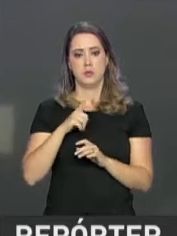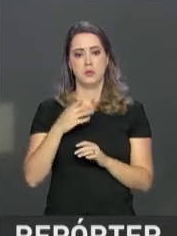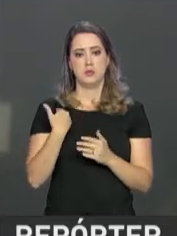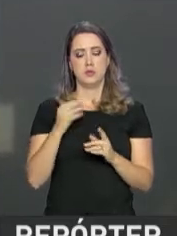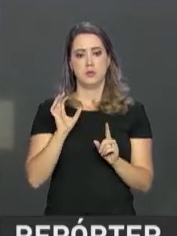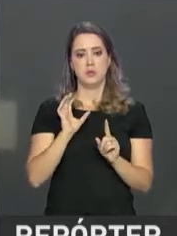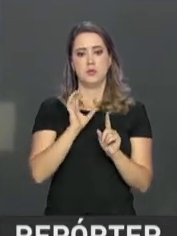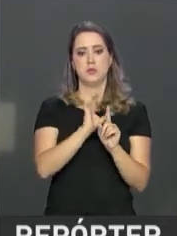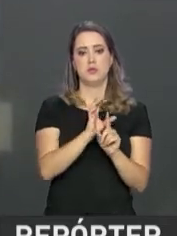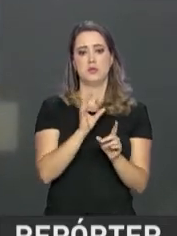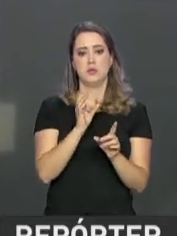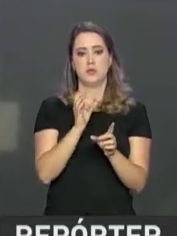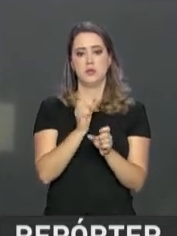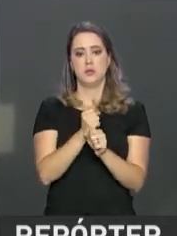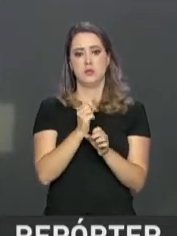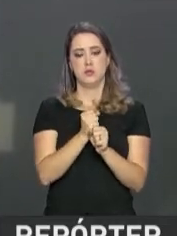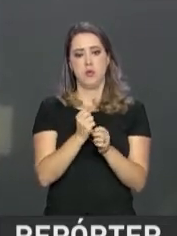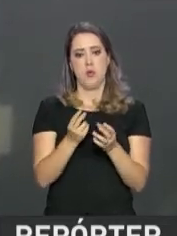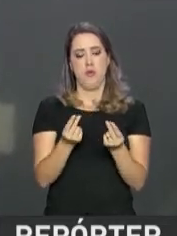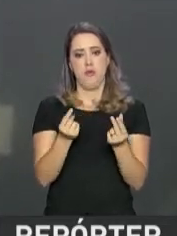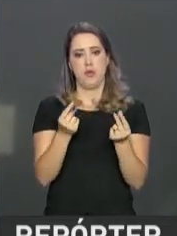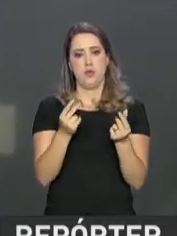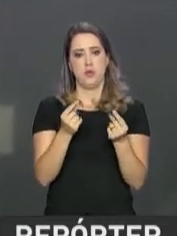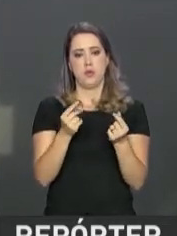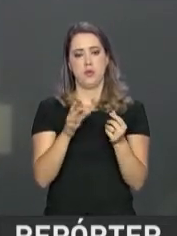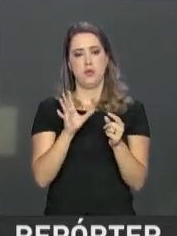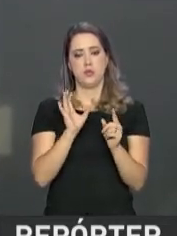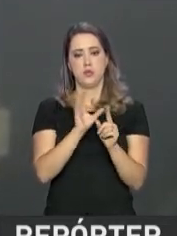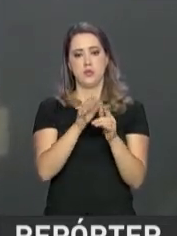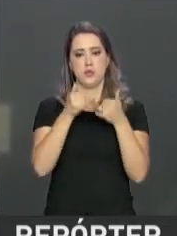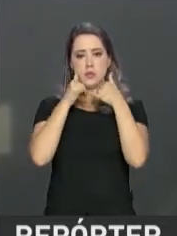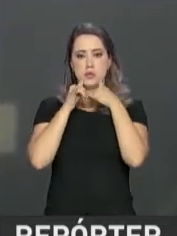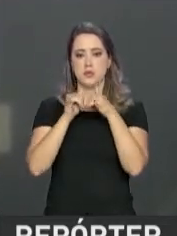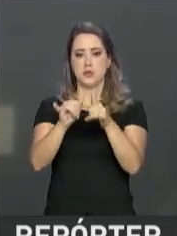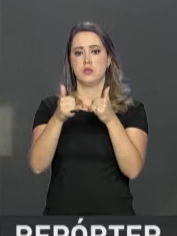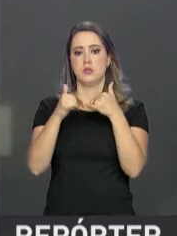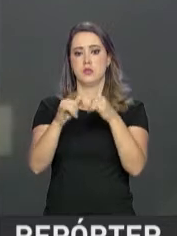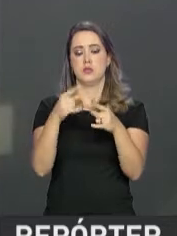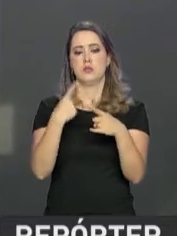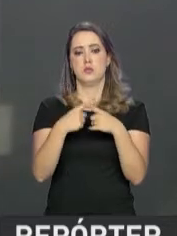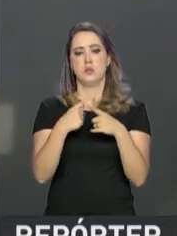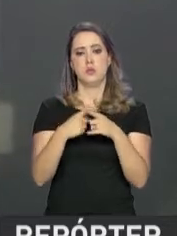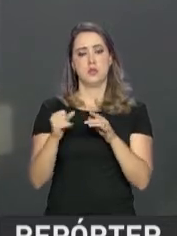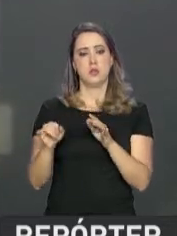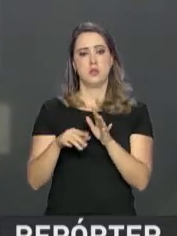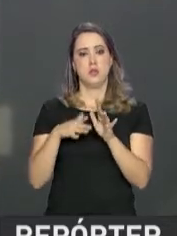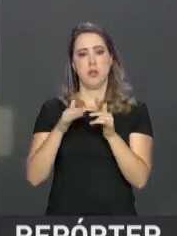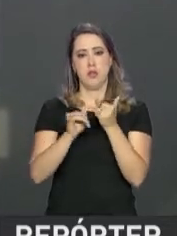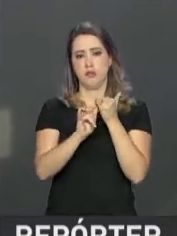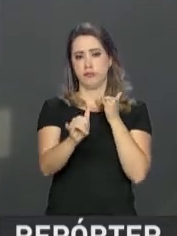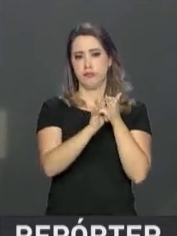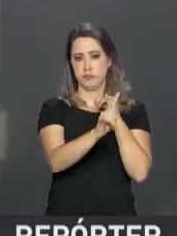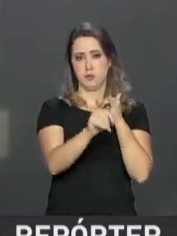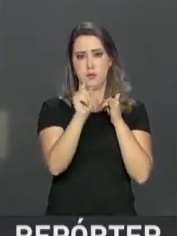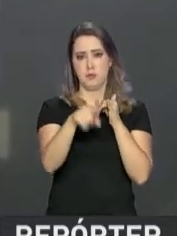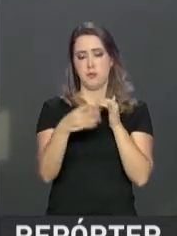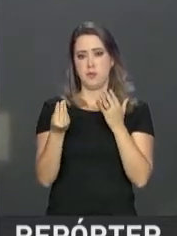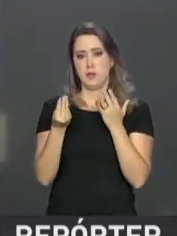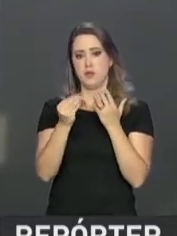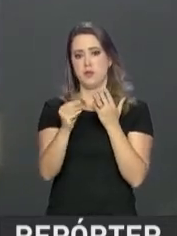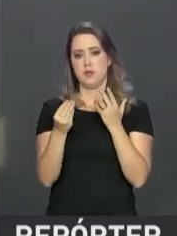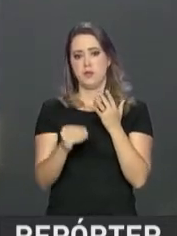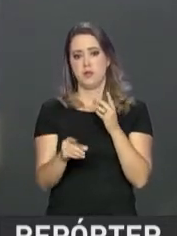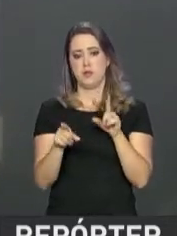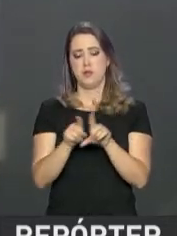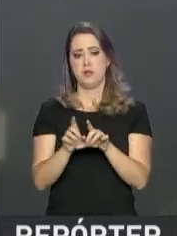impacto na conta de luz dos consumidores, já que a tarifa de transmissão é um dos componentes que entram na conta de luz.